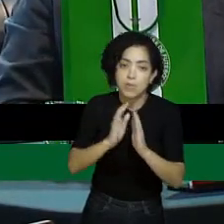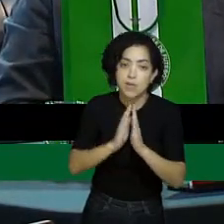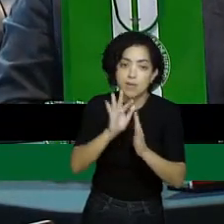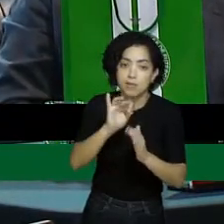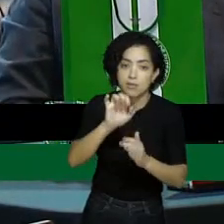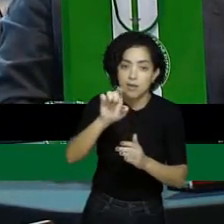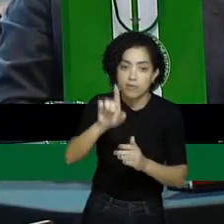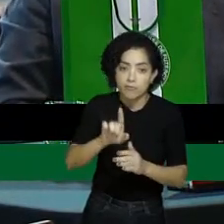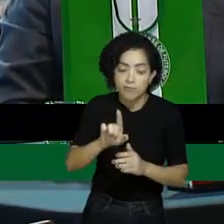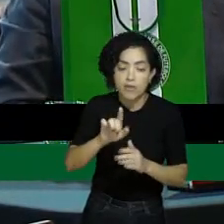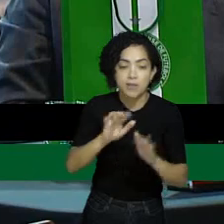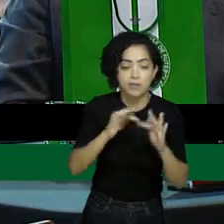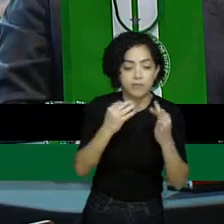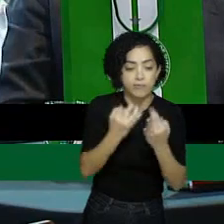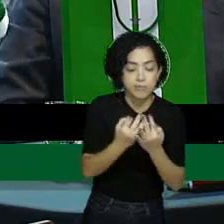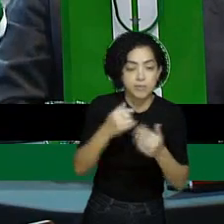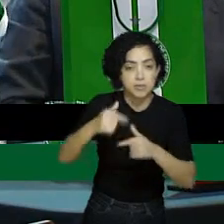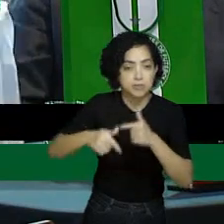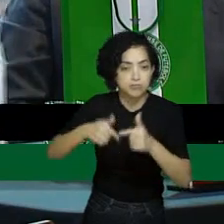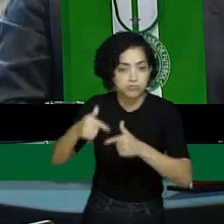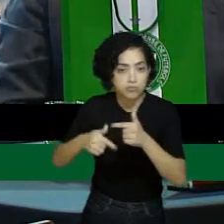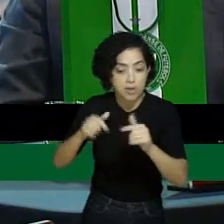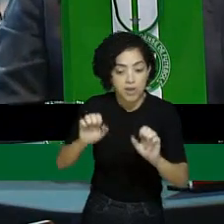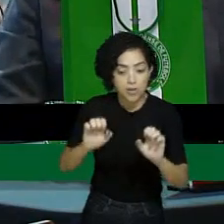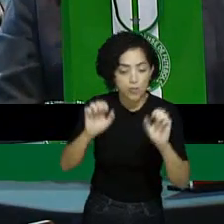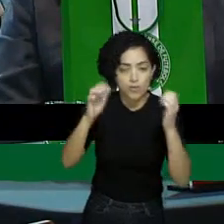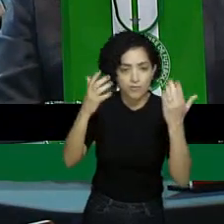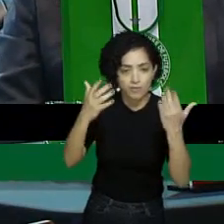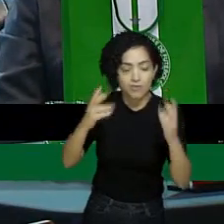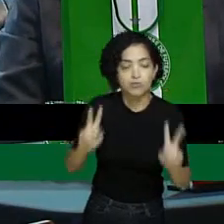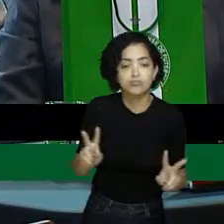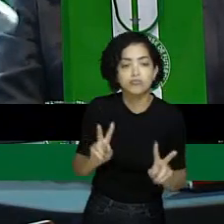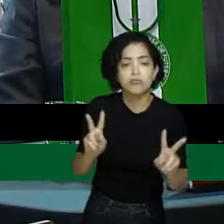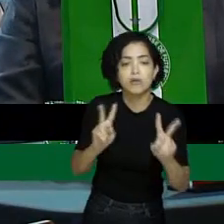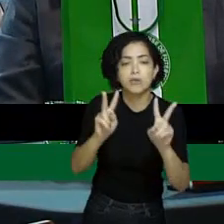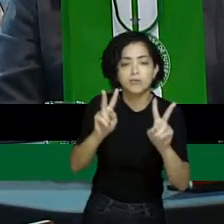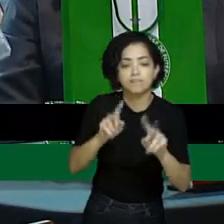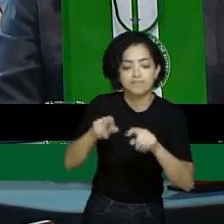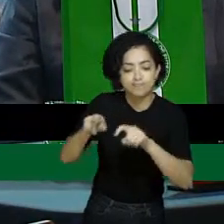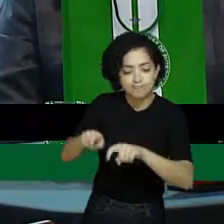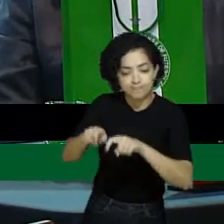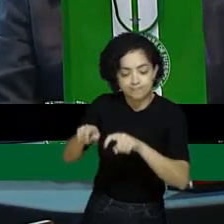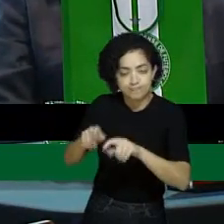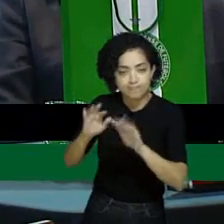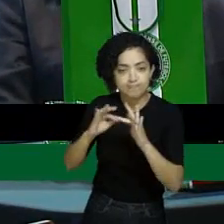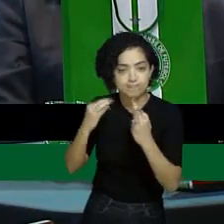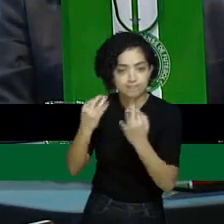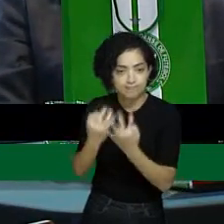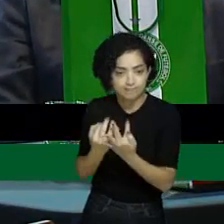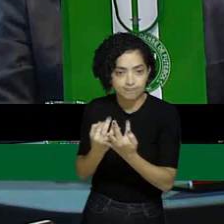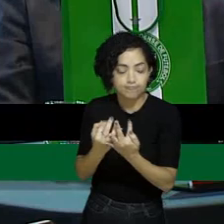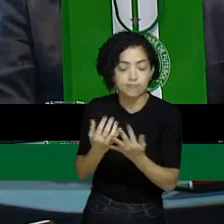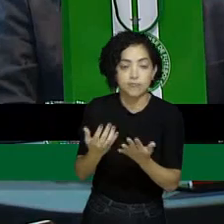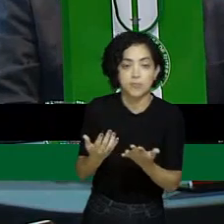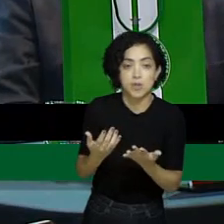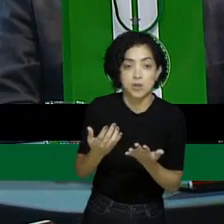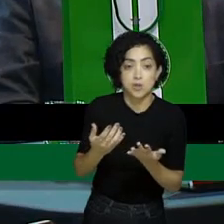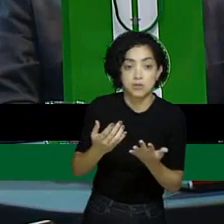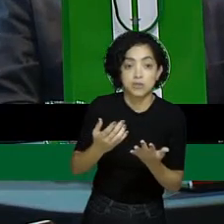e do trabalho. É um evento noturno que valoriza agricultores familiares, sendo um produto